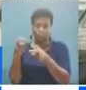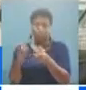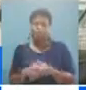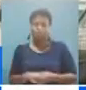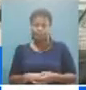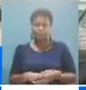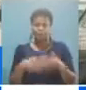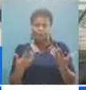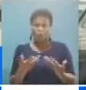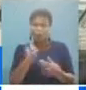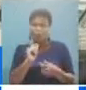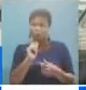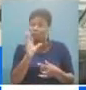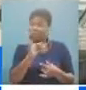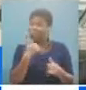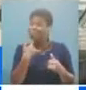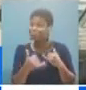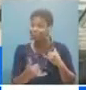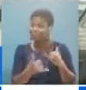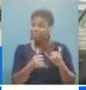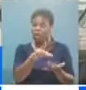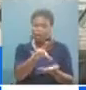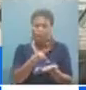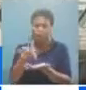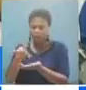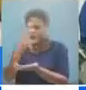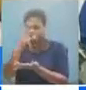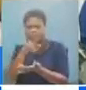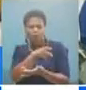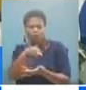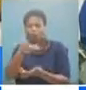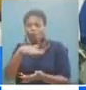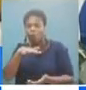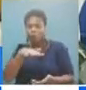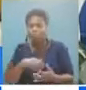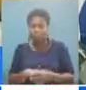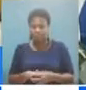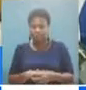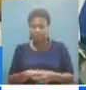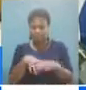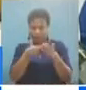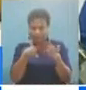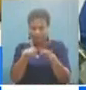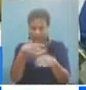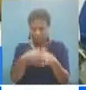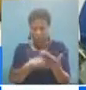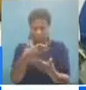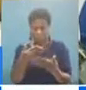Por agora, os pontos críticos já foram identificados. A nível de ações